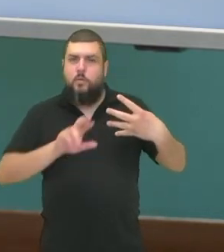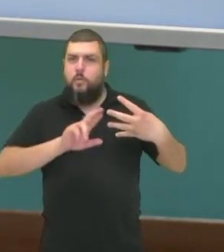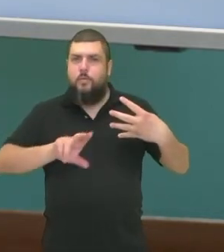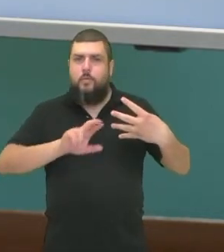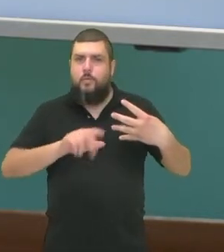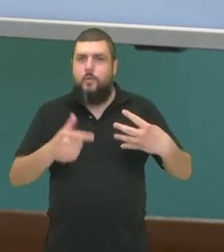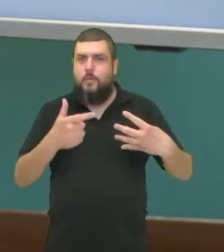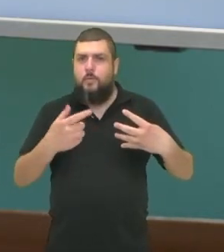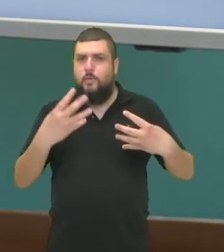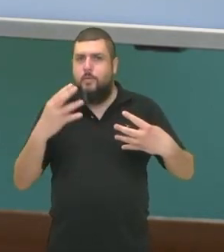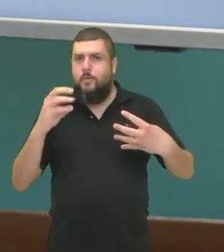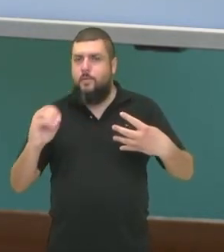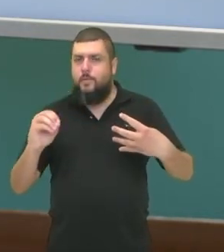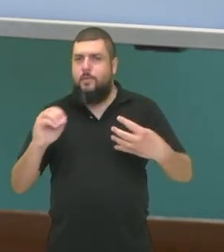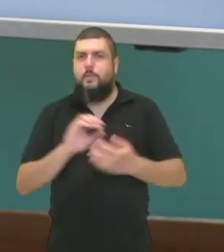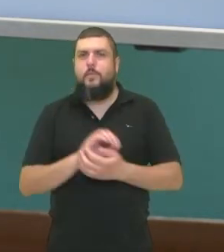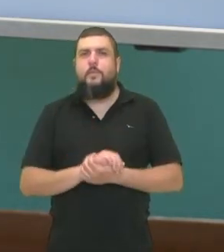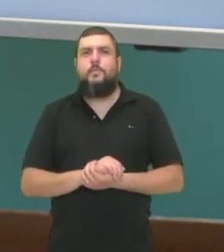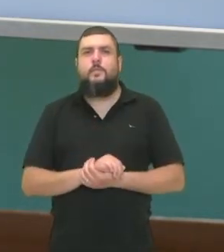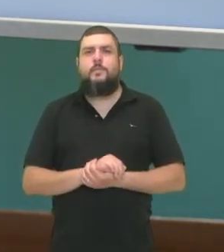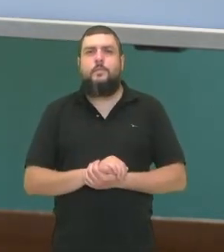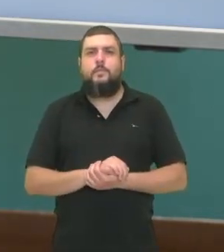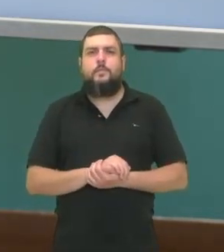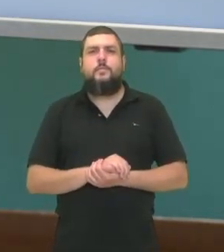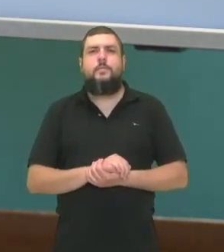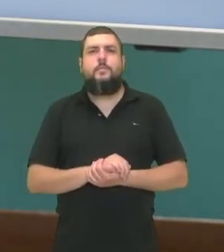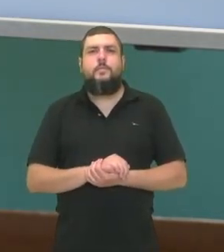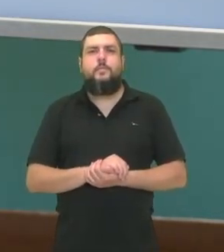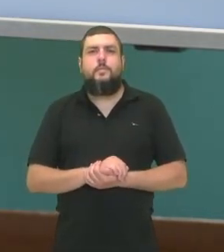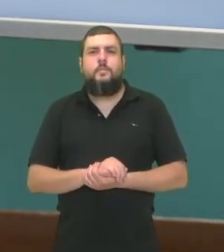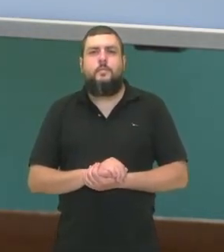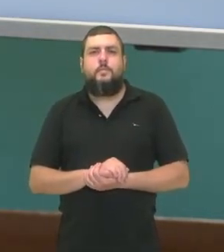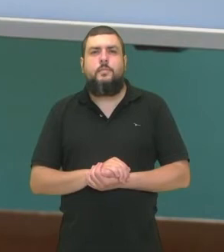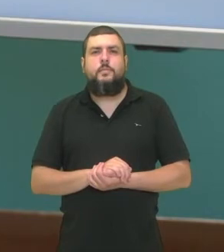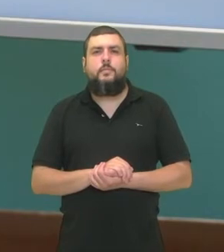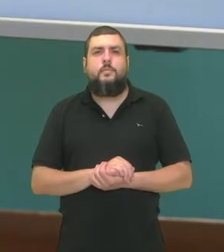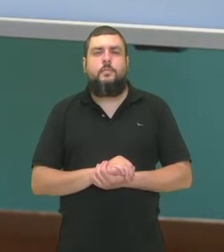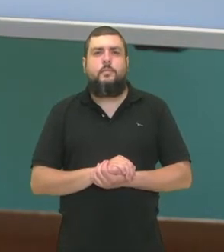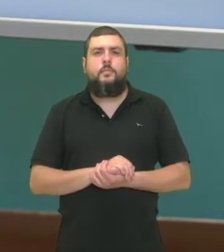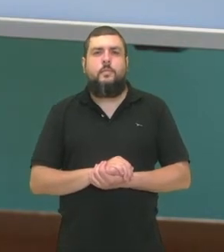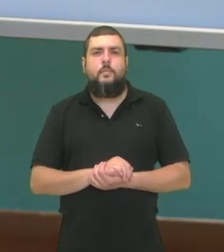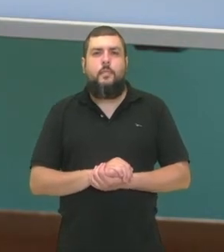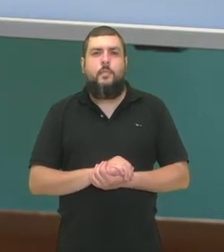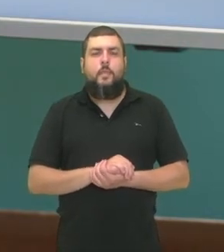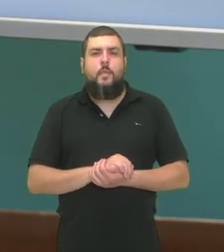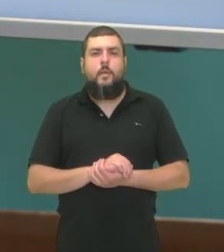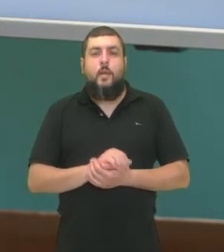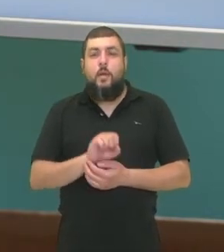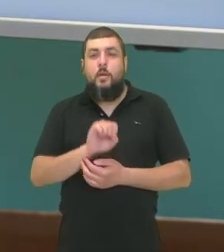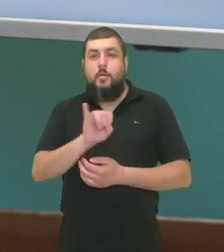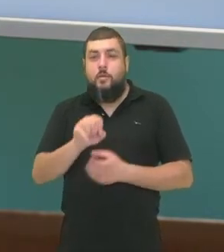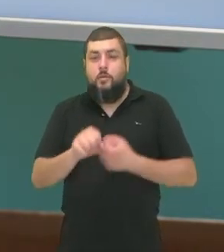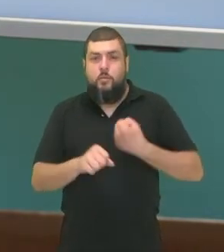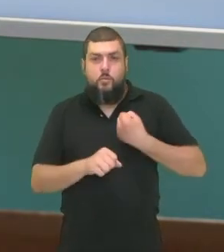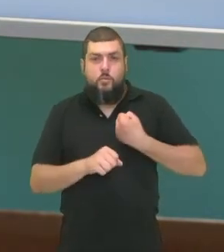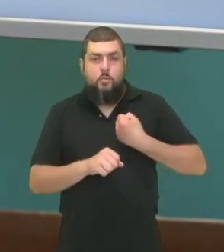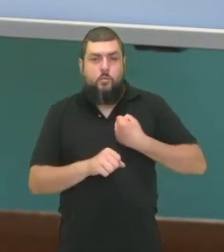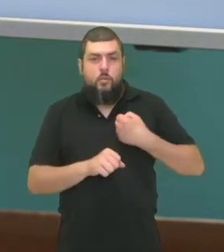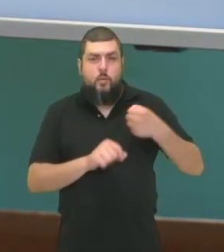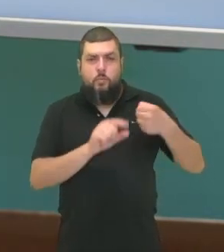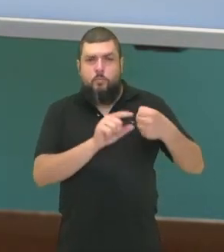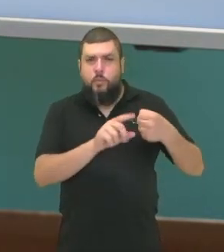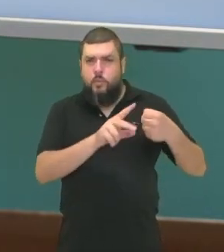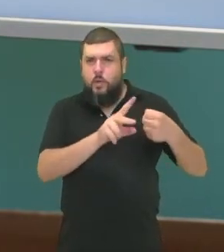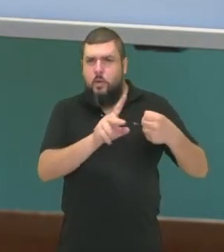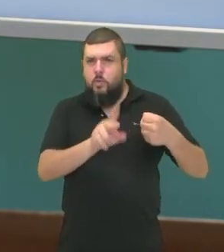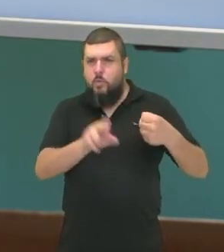Tá bom? Beleza? Então, isso ajuda bastante, hein? Tá? Ó, quando multiplicamos números iguais, estamos calculando uma potência.